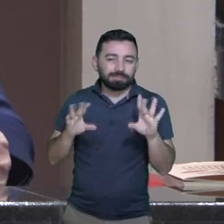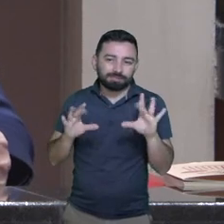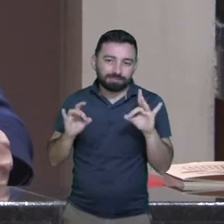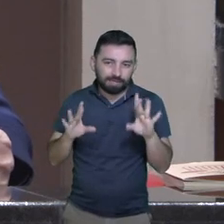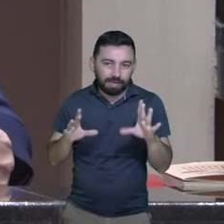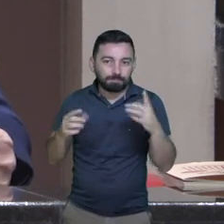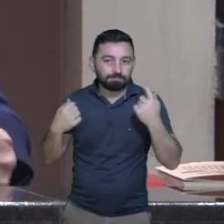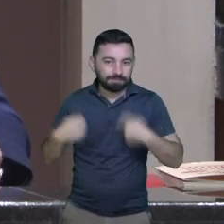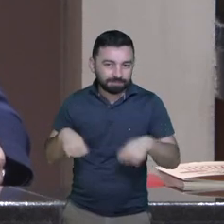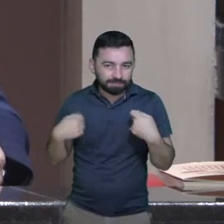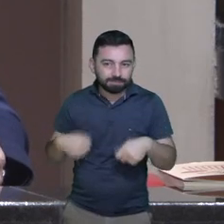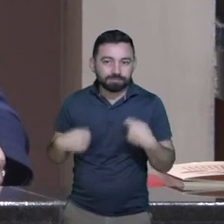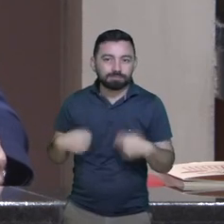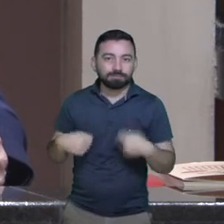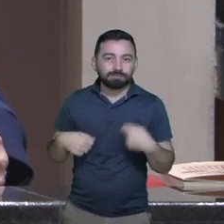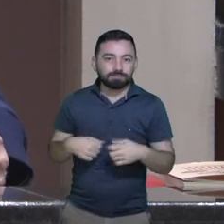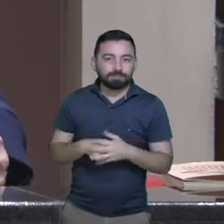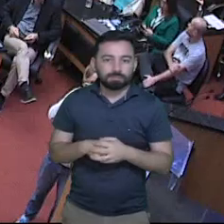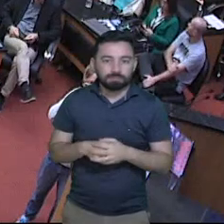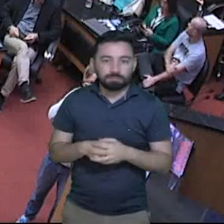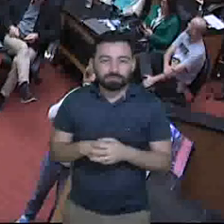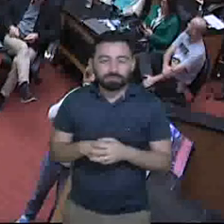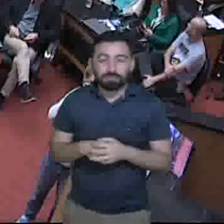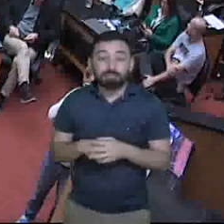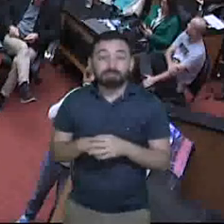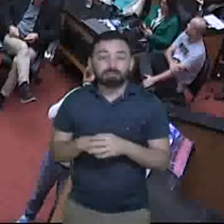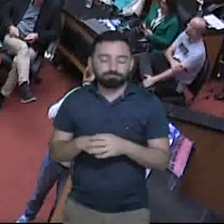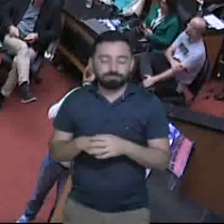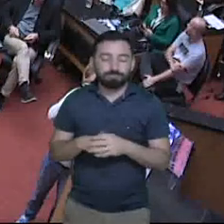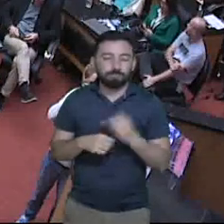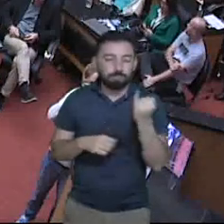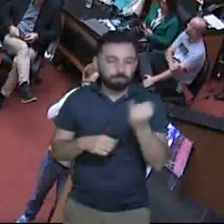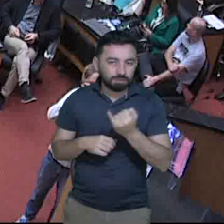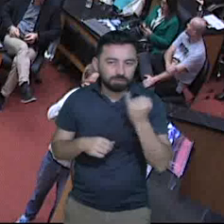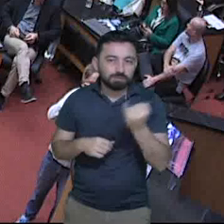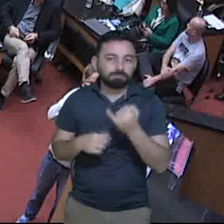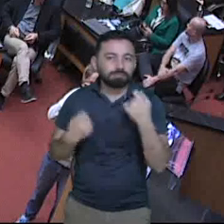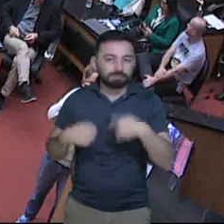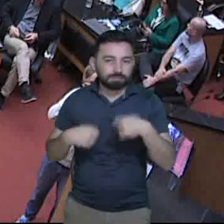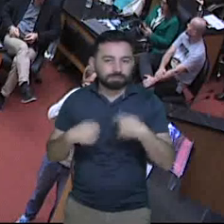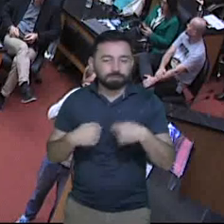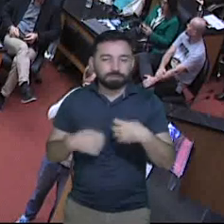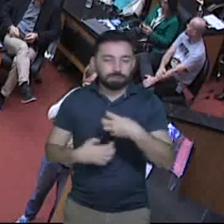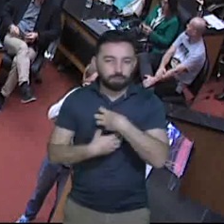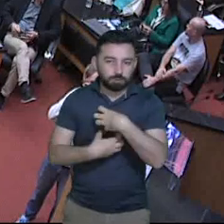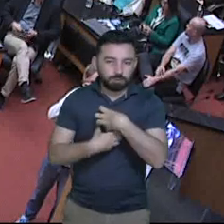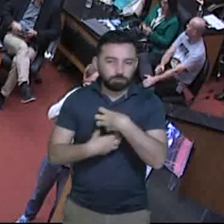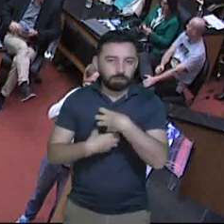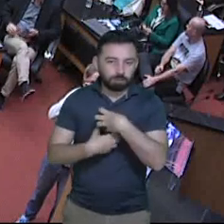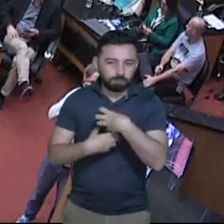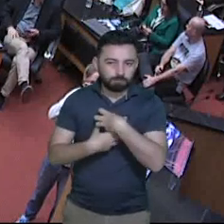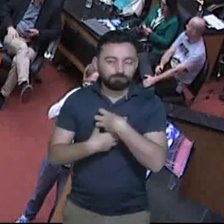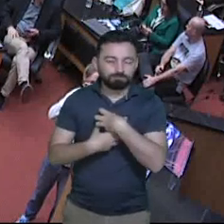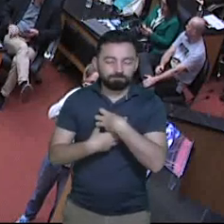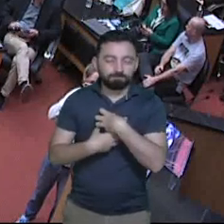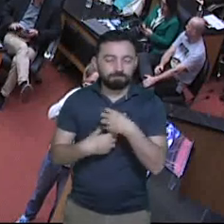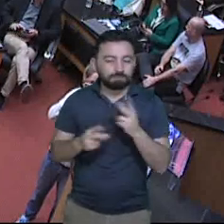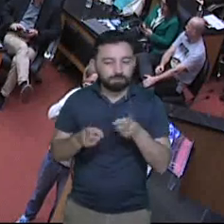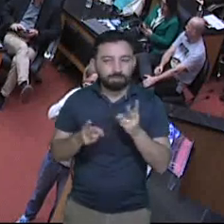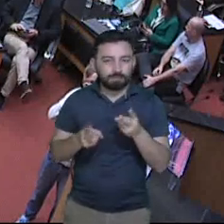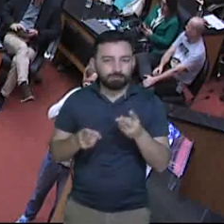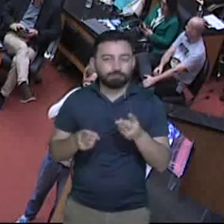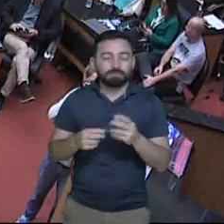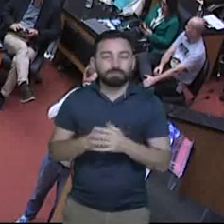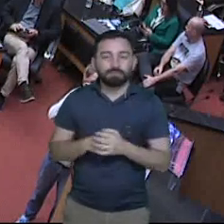necessária é extremamente importante que a gente leve esse sentimento também né Cada vez que que dá